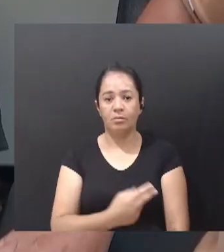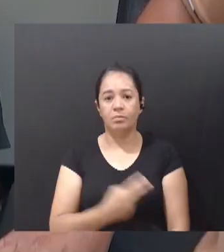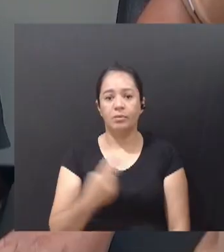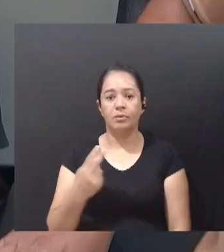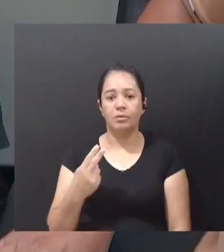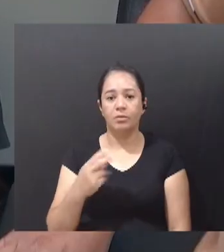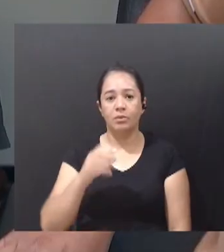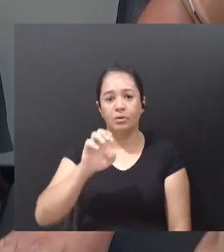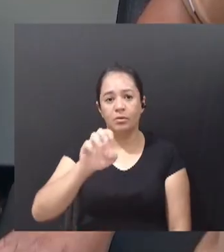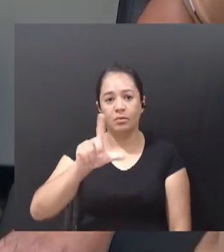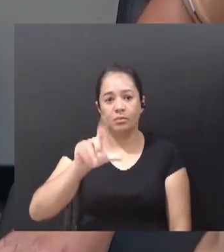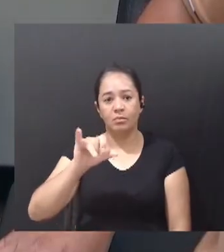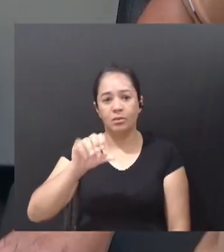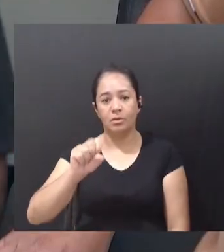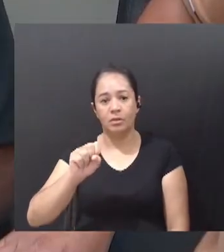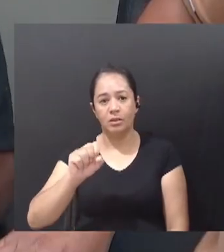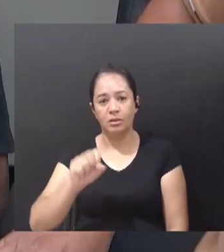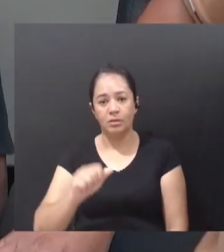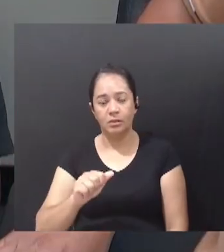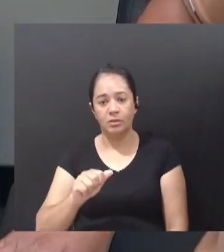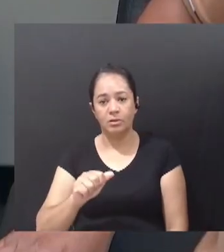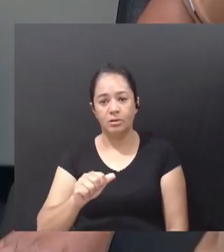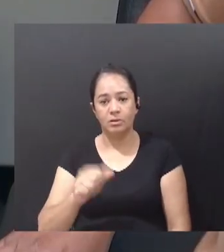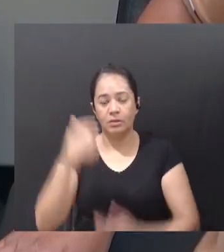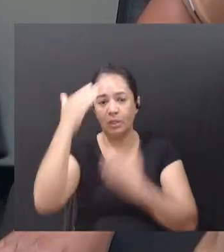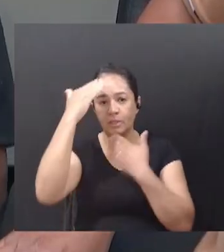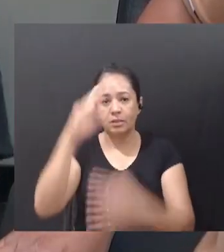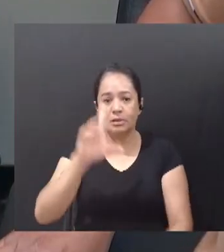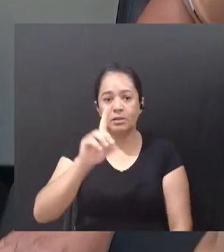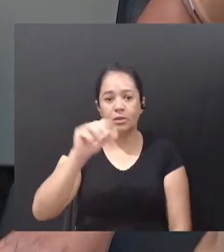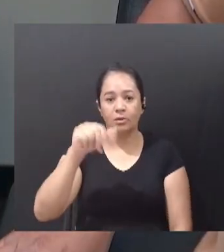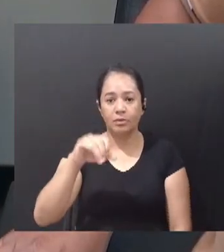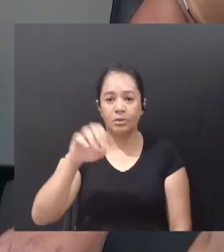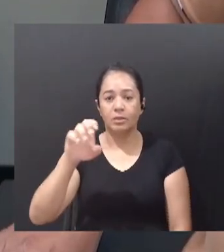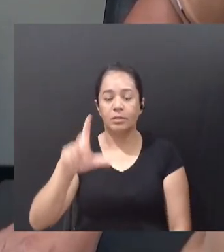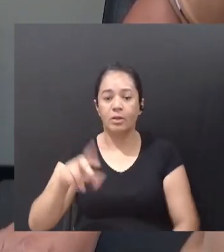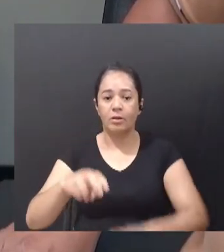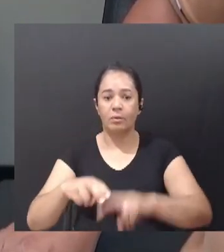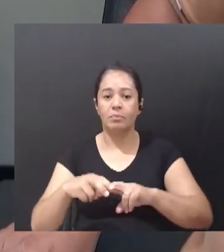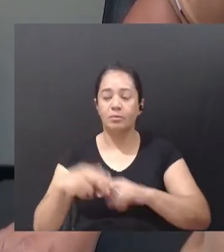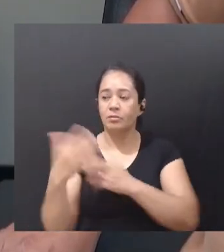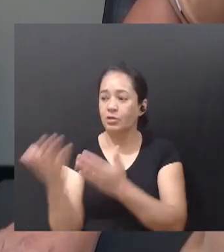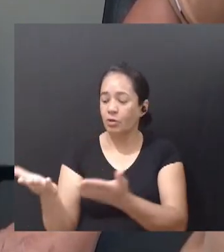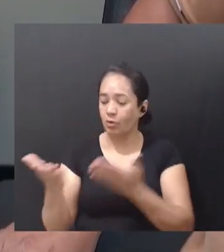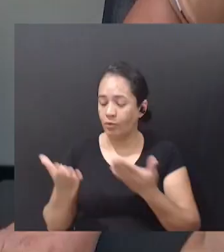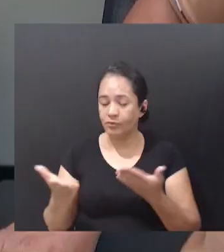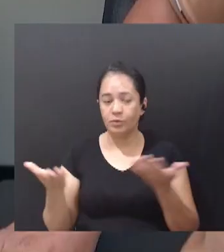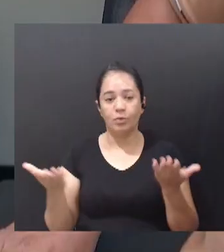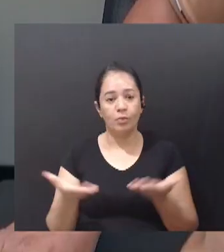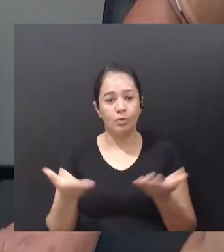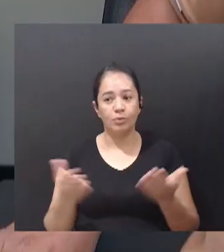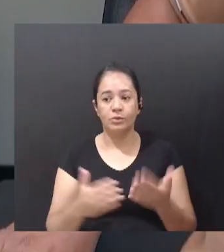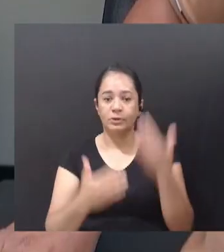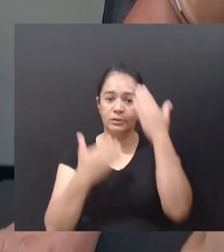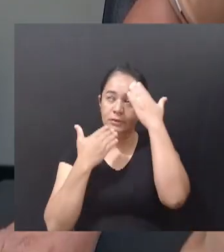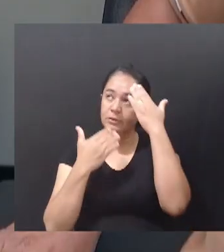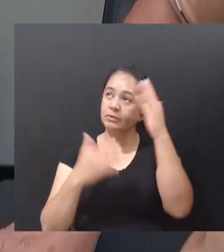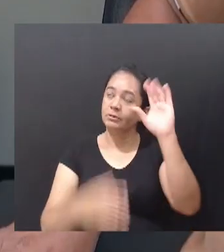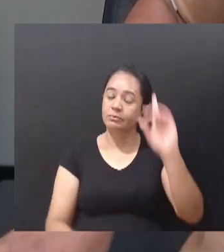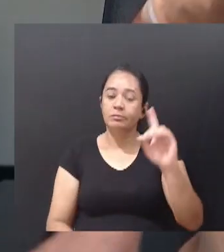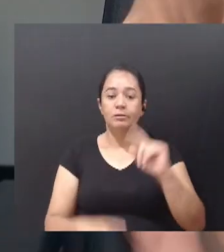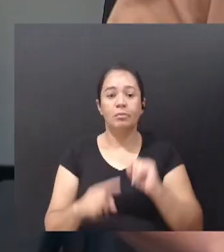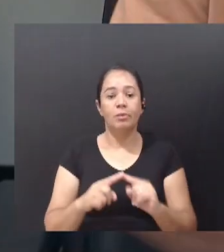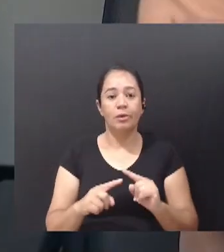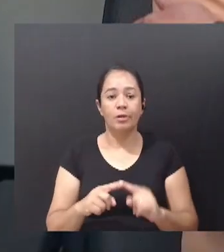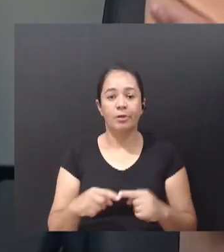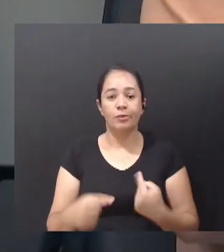agradecer primeiramente ao Daniel, que, através do Silas, me fez o convite de estar vindo aqui hoje, e graças a Deus deu certo de estar